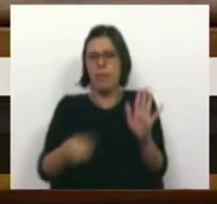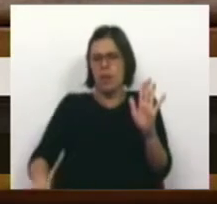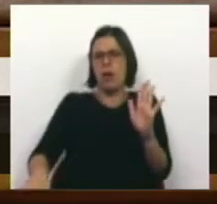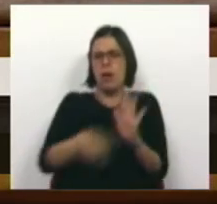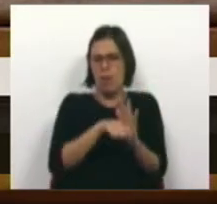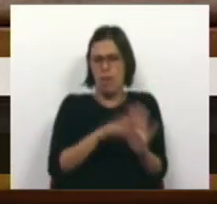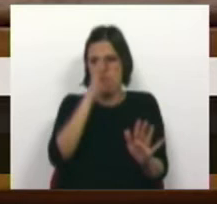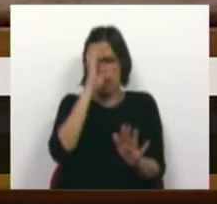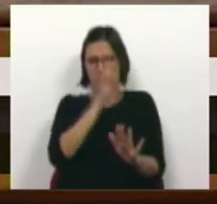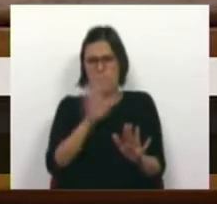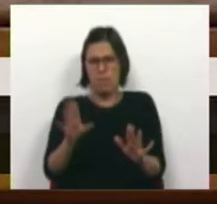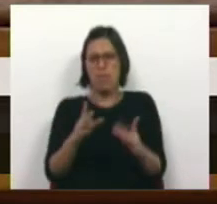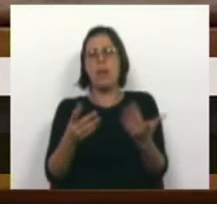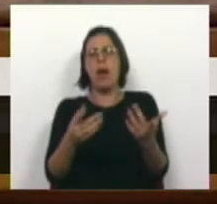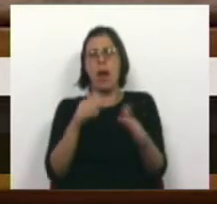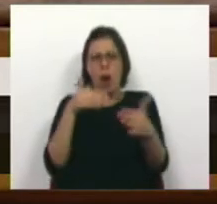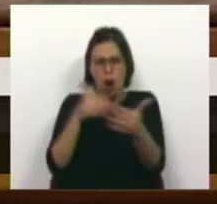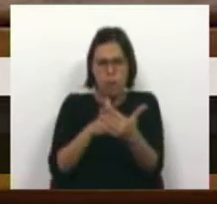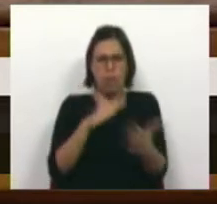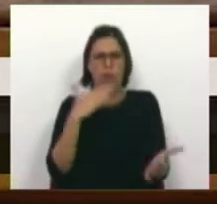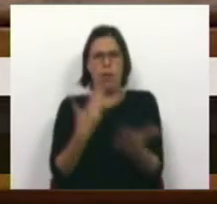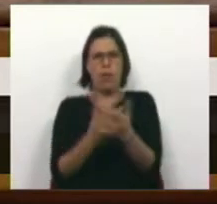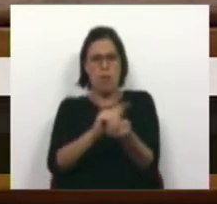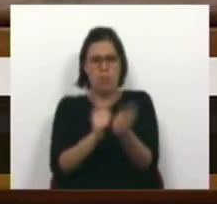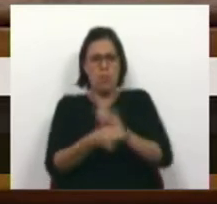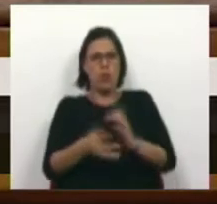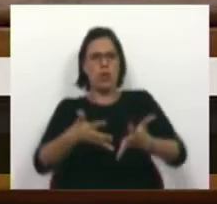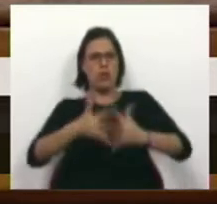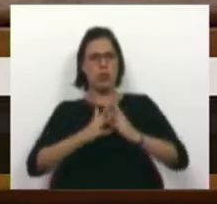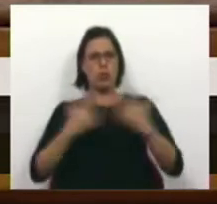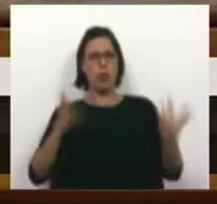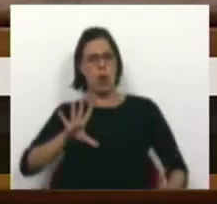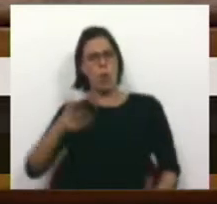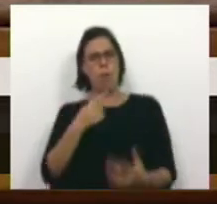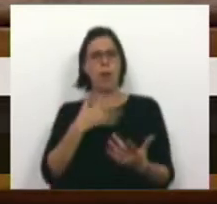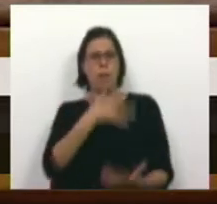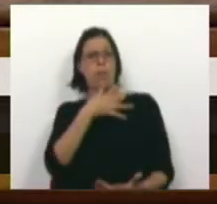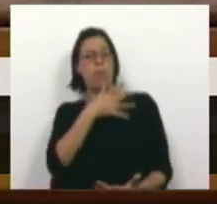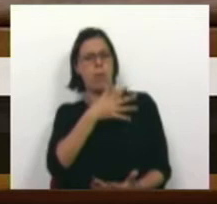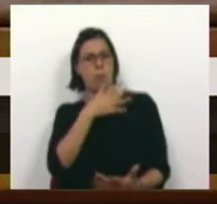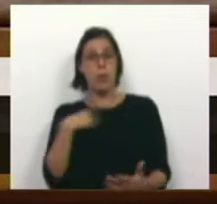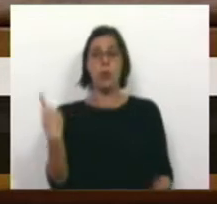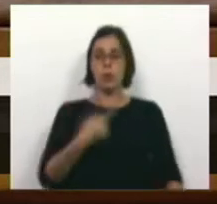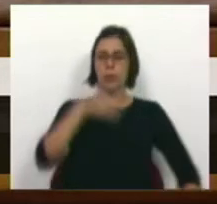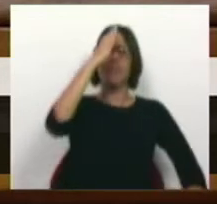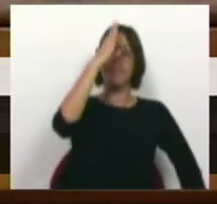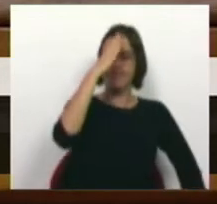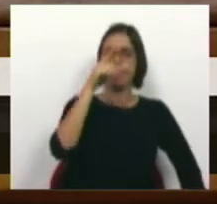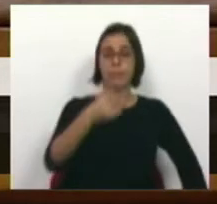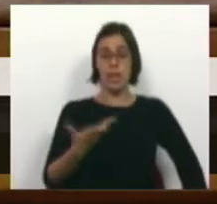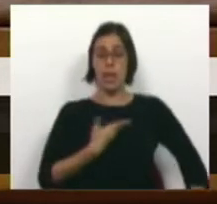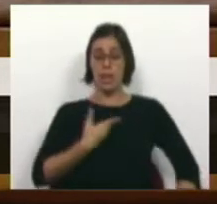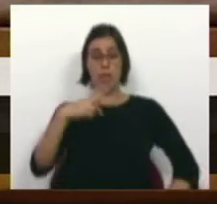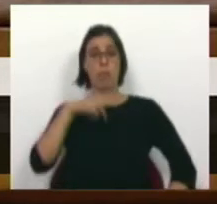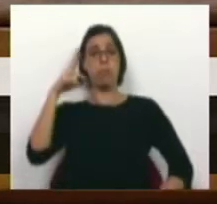chantagem instalada, é uma força de bloqueio das mudanças estruturais que o país reclama. Todos sabemos que a dívida